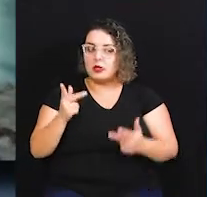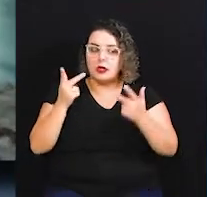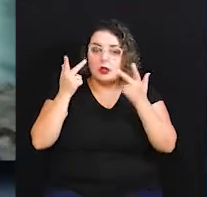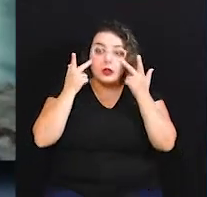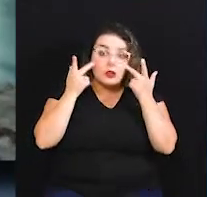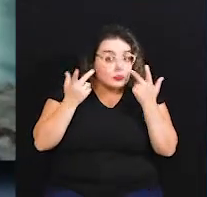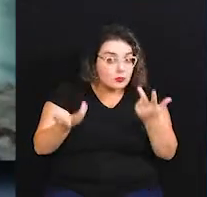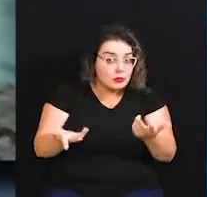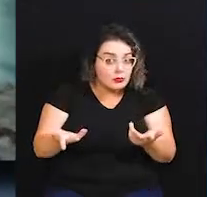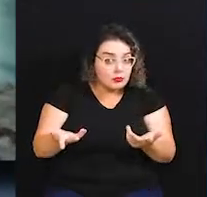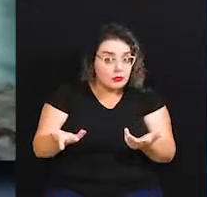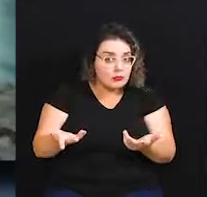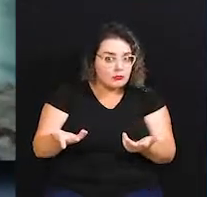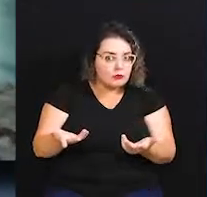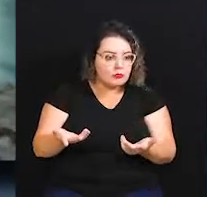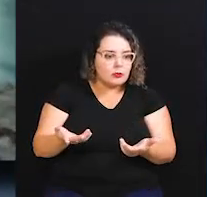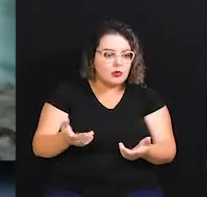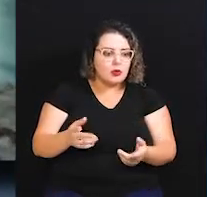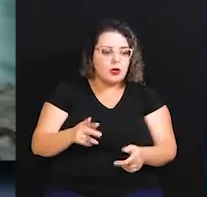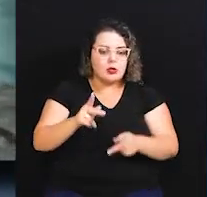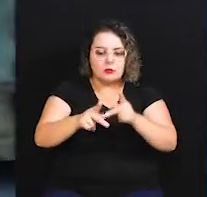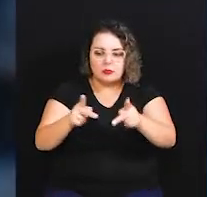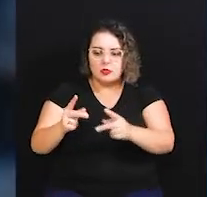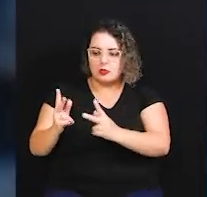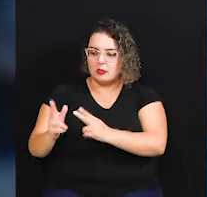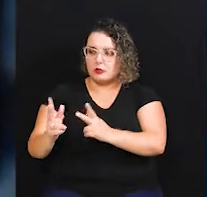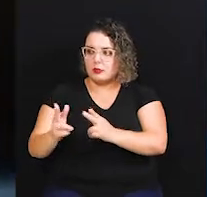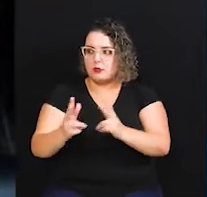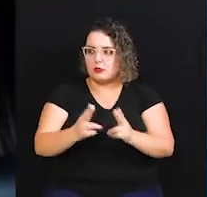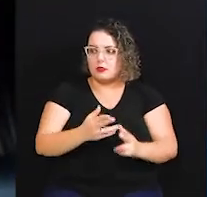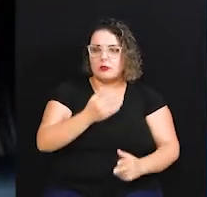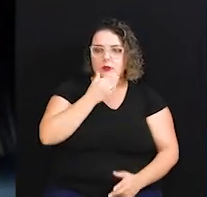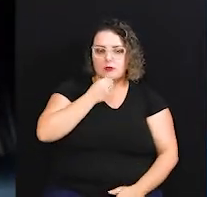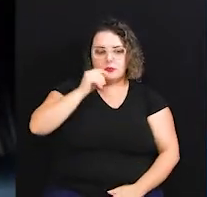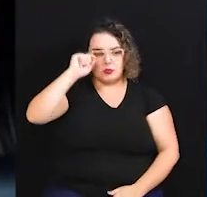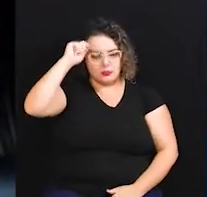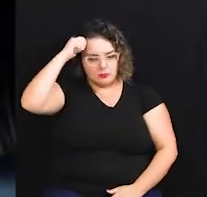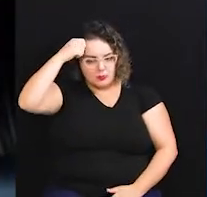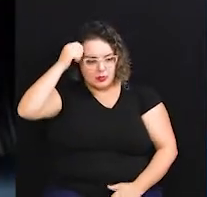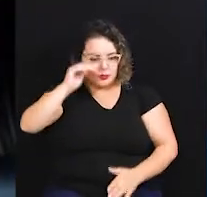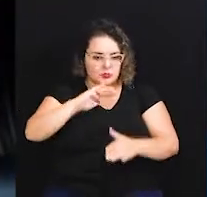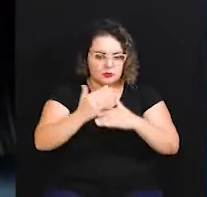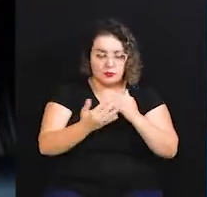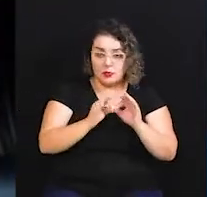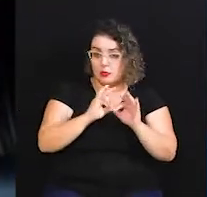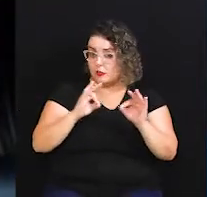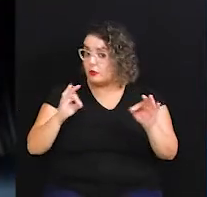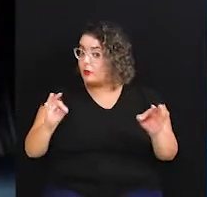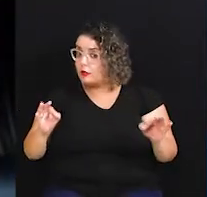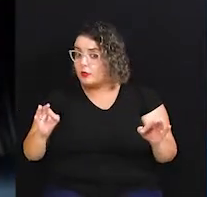A gente sempre vê o mesmo público. Difícil você ver um menino preto de periferia,